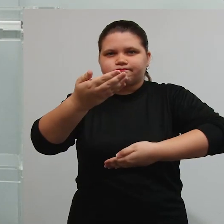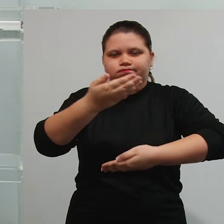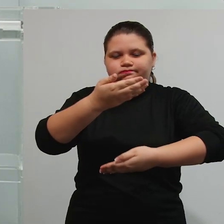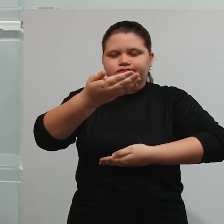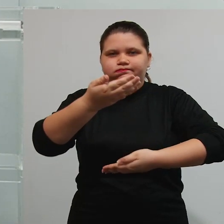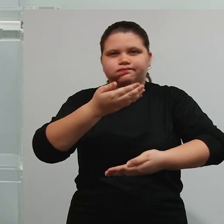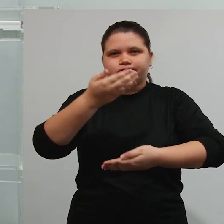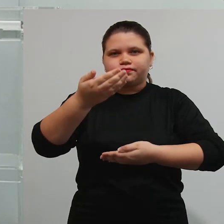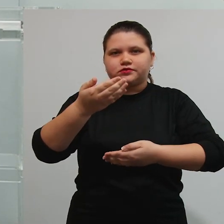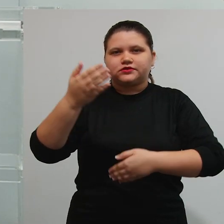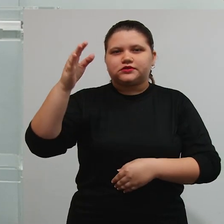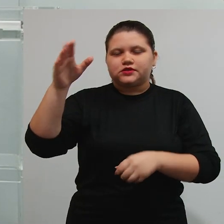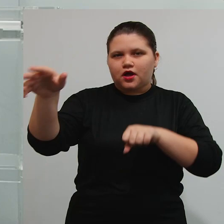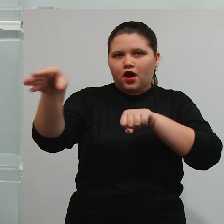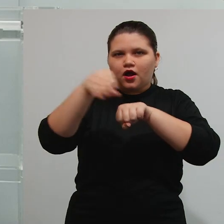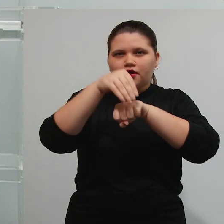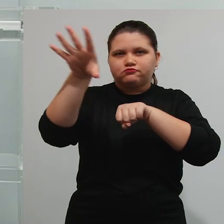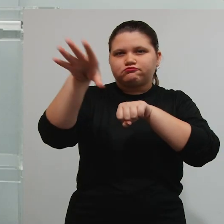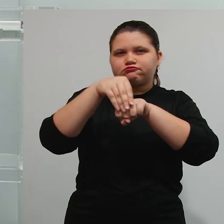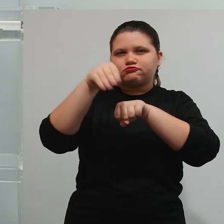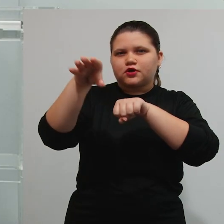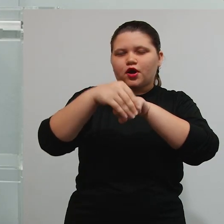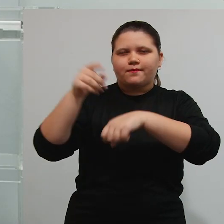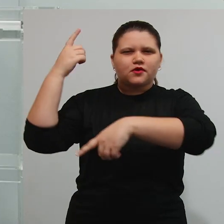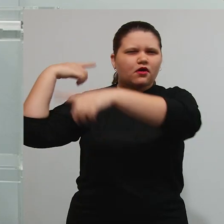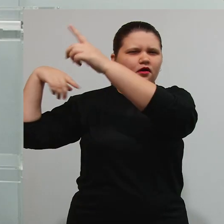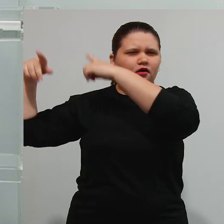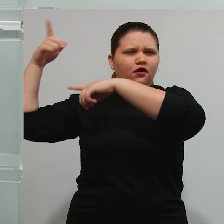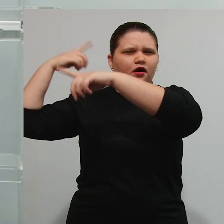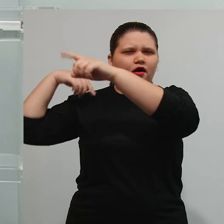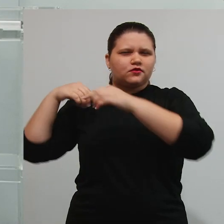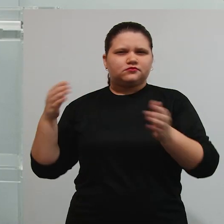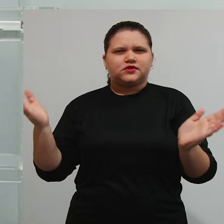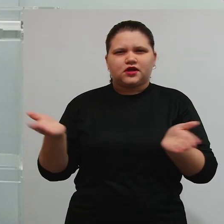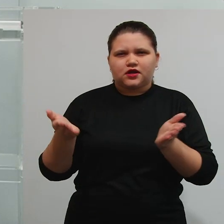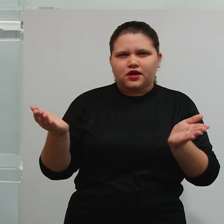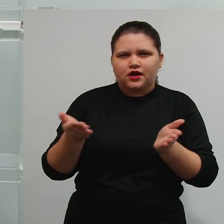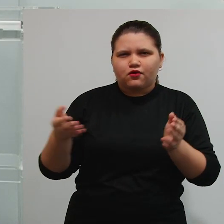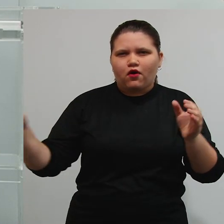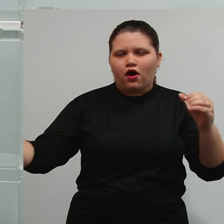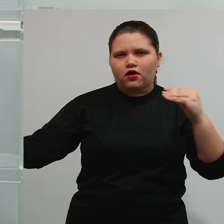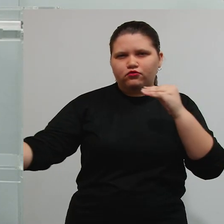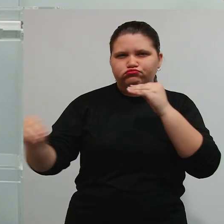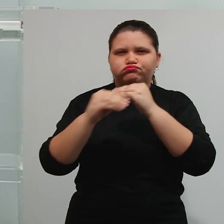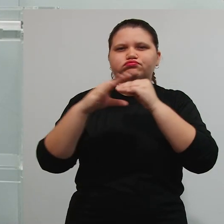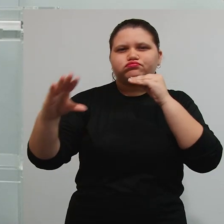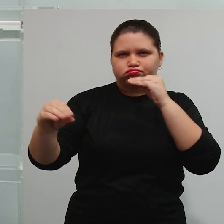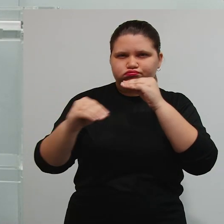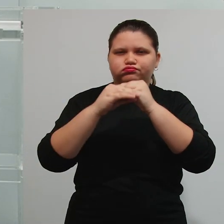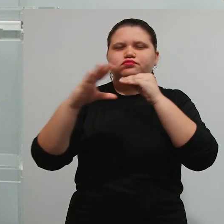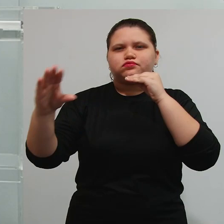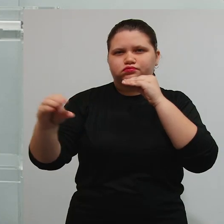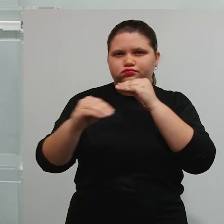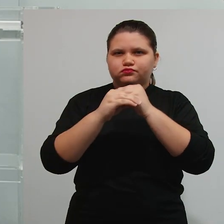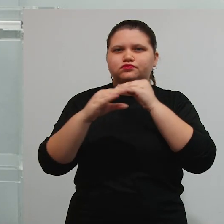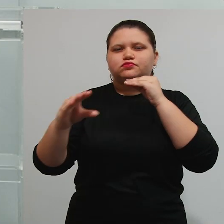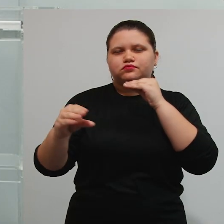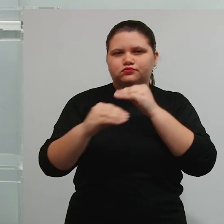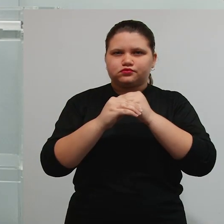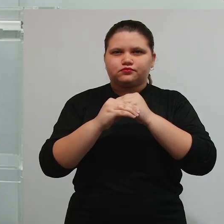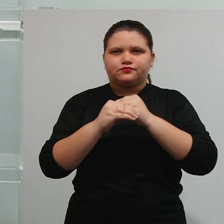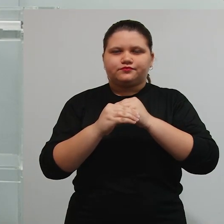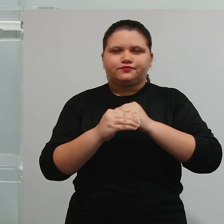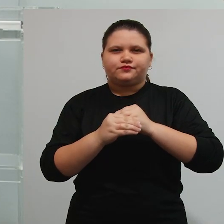aquele conhecimento que foi produzido antes, o que está sendo produzido no momento, é uma atitude científica. Então, essa